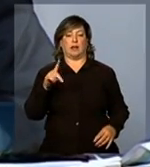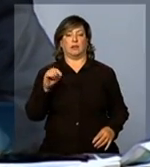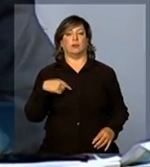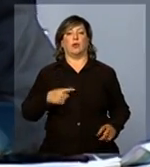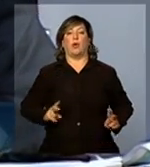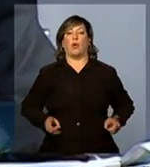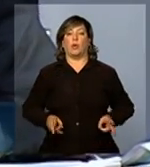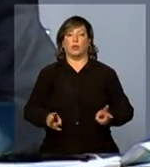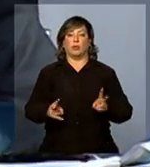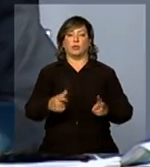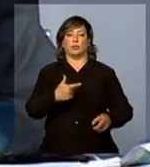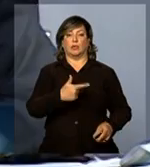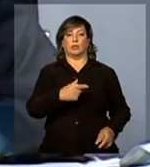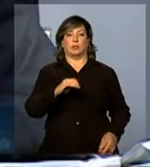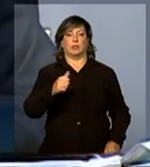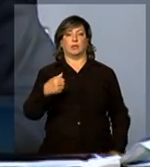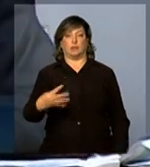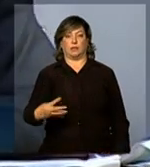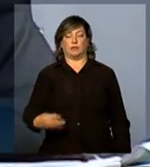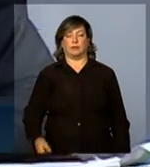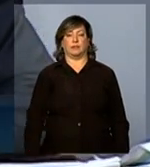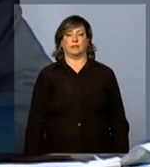em 2014.